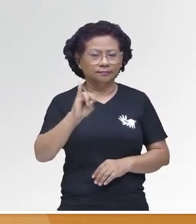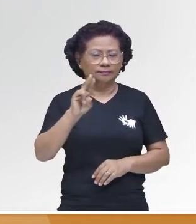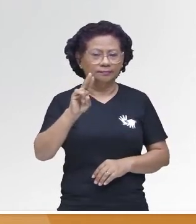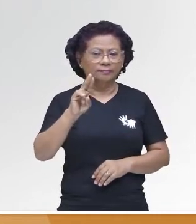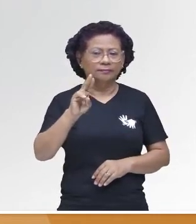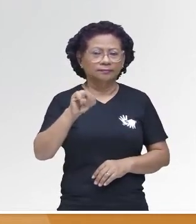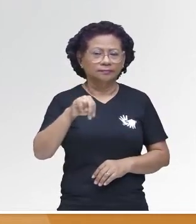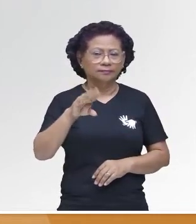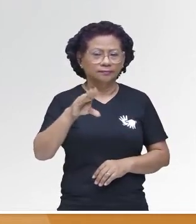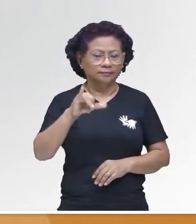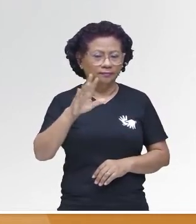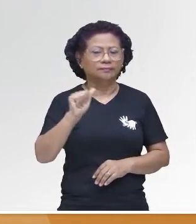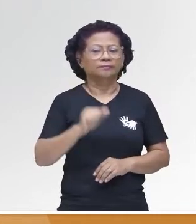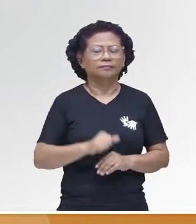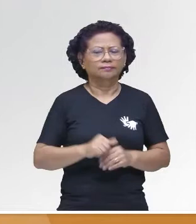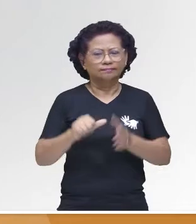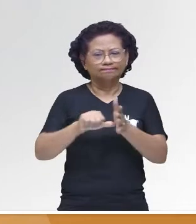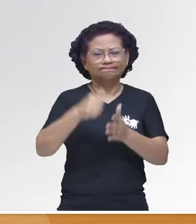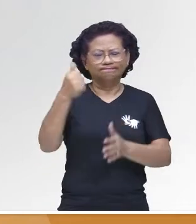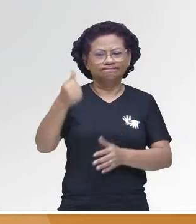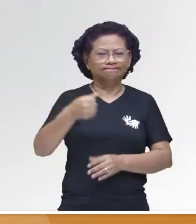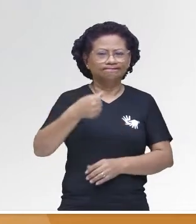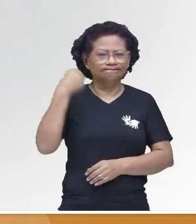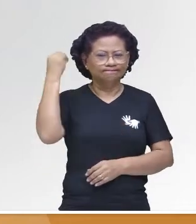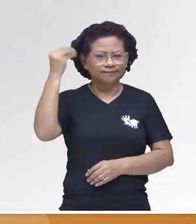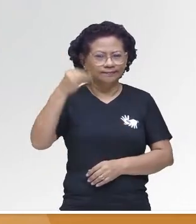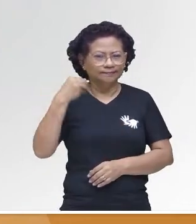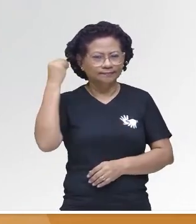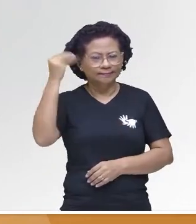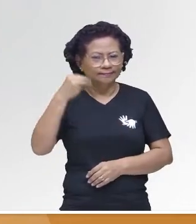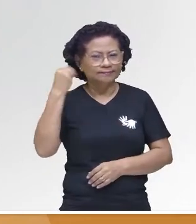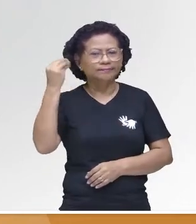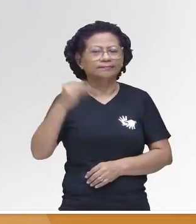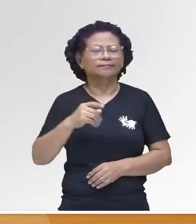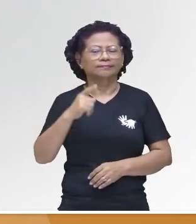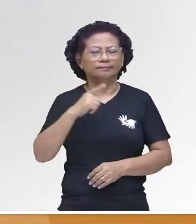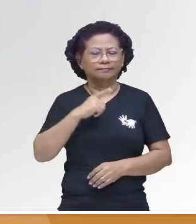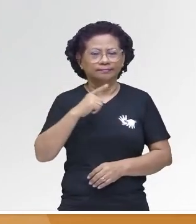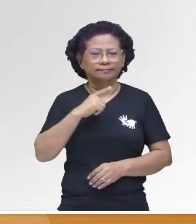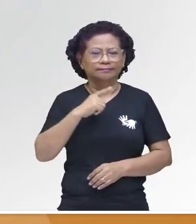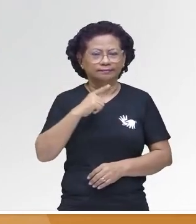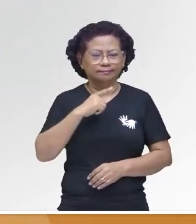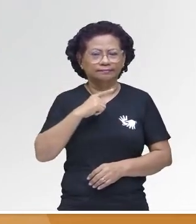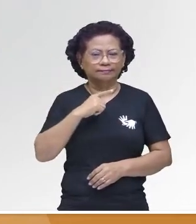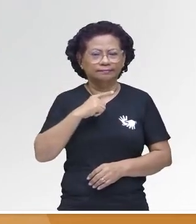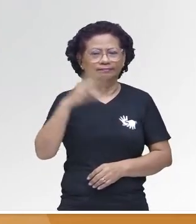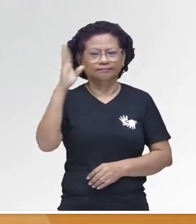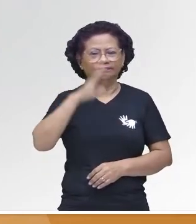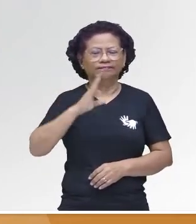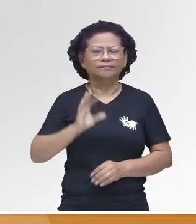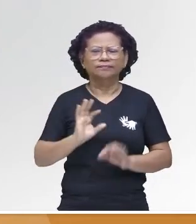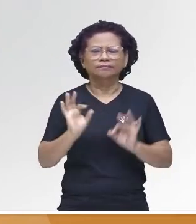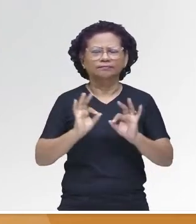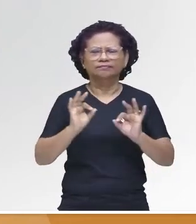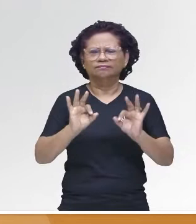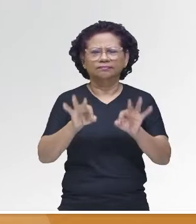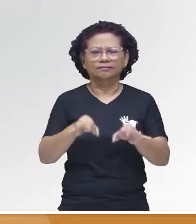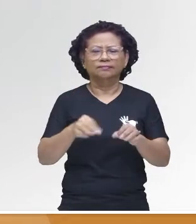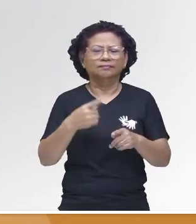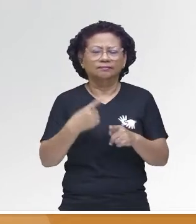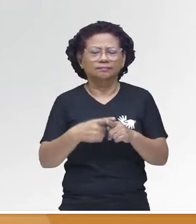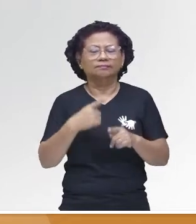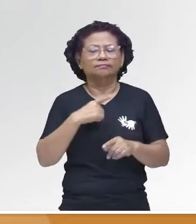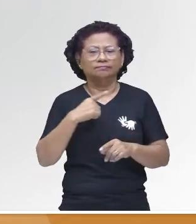experiência, mais ou menos, de uma federação, como nós temos hoje, mas que não deu muito certo, porque resultou numa série